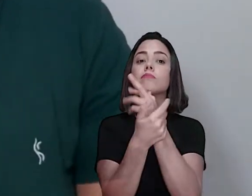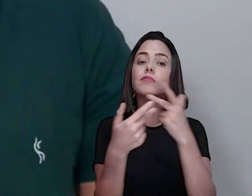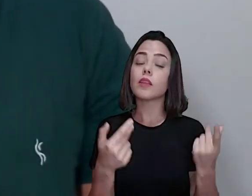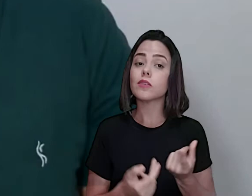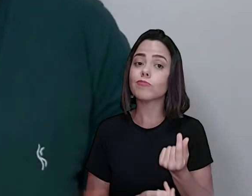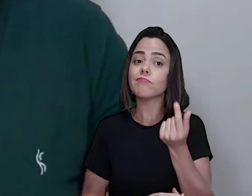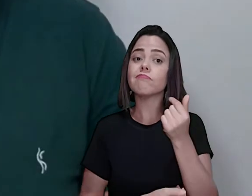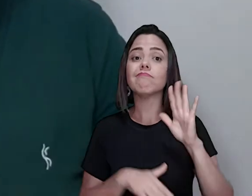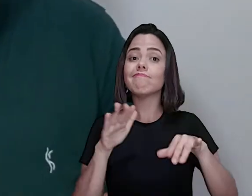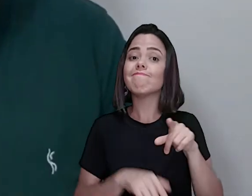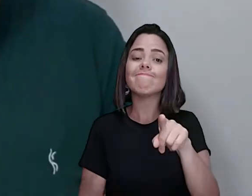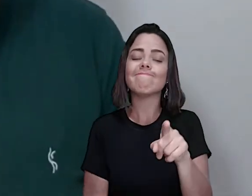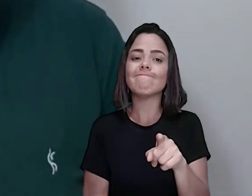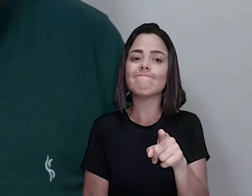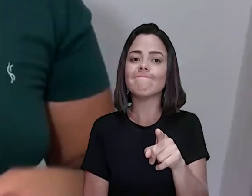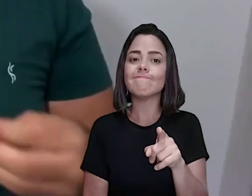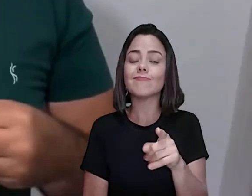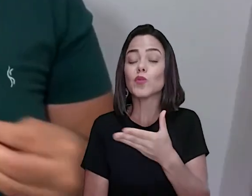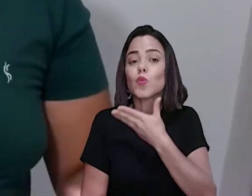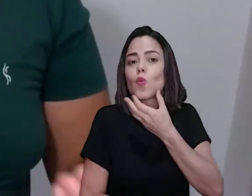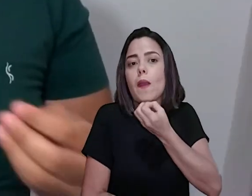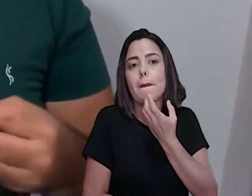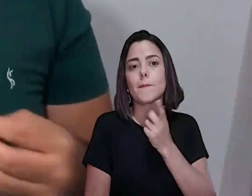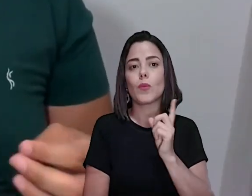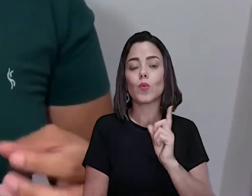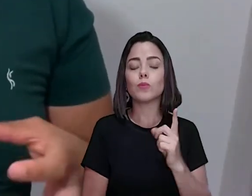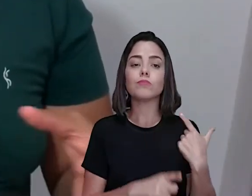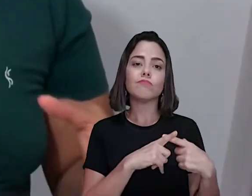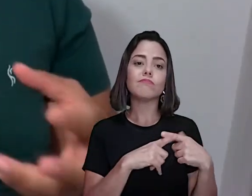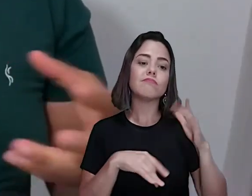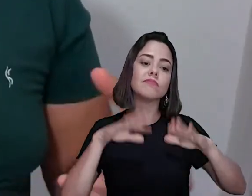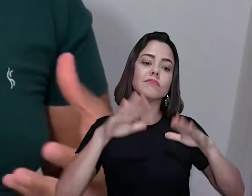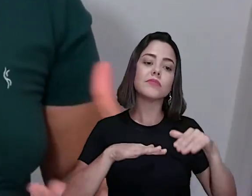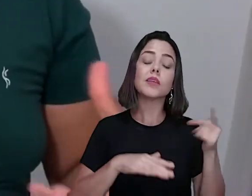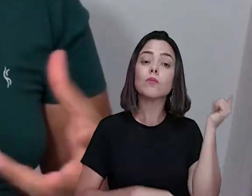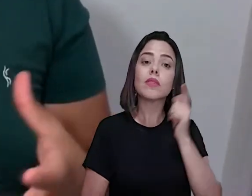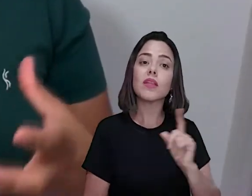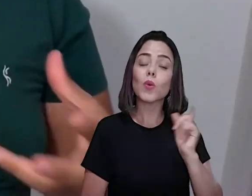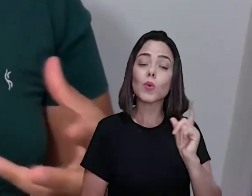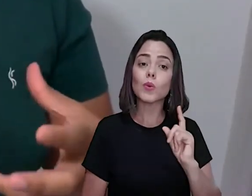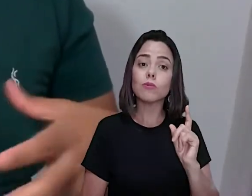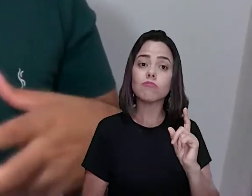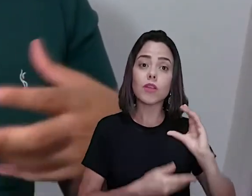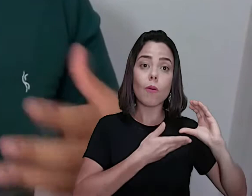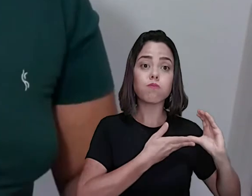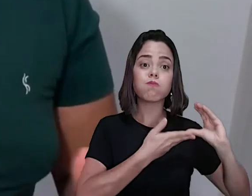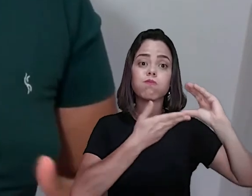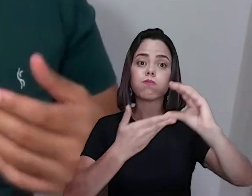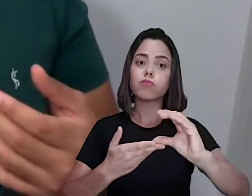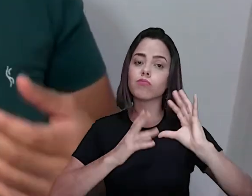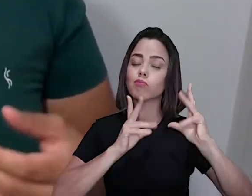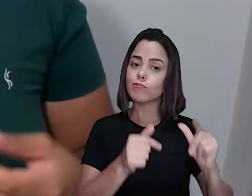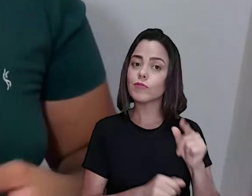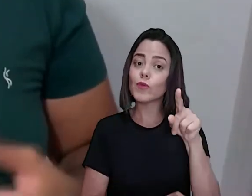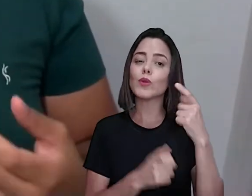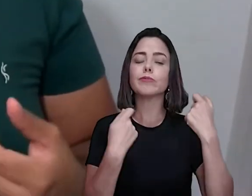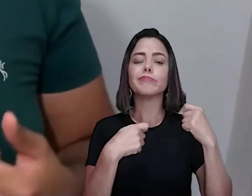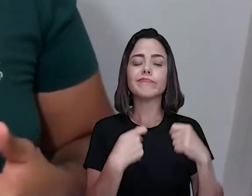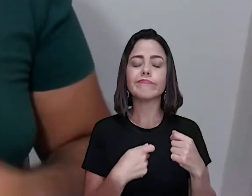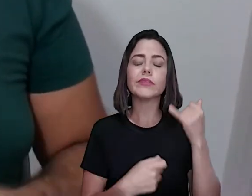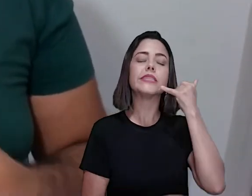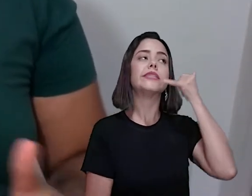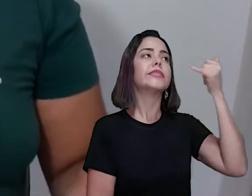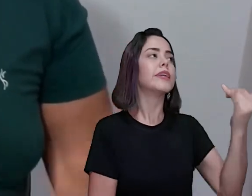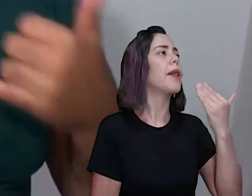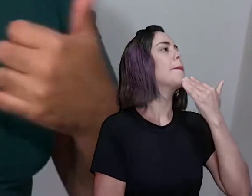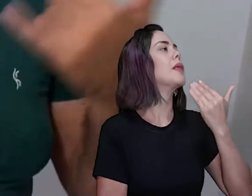para você não seja tão interessante, já que muitas vezes eles não vão conseguir liberar o limite que você precisa. Aí você vai precisar ligar